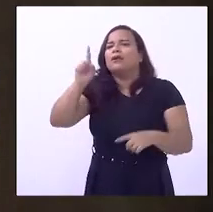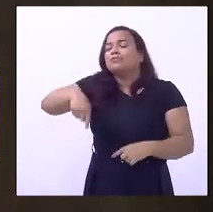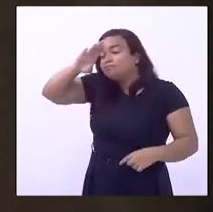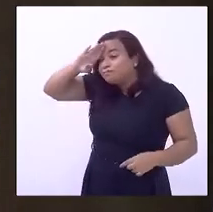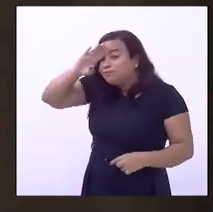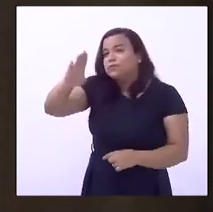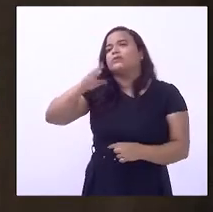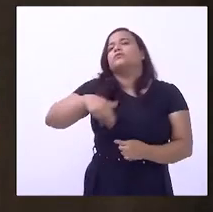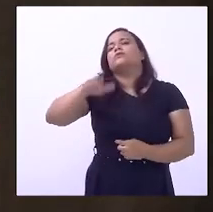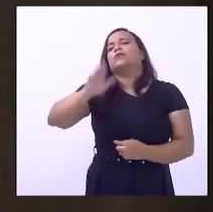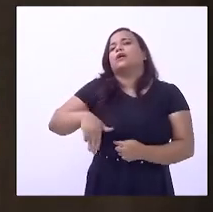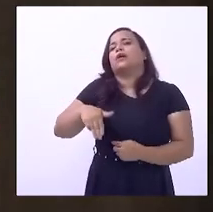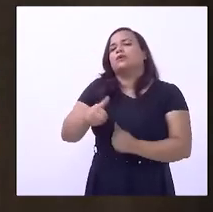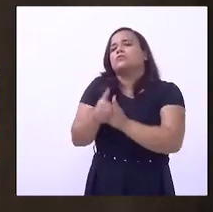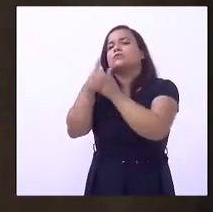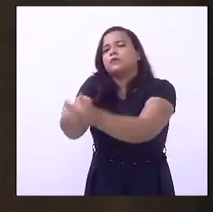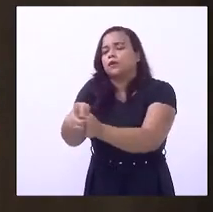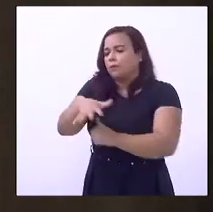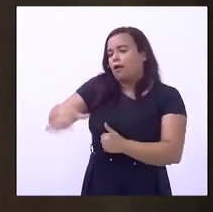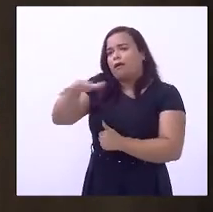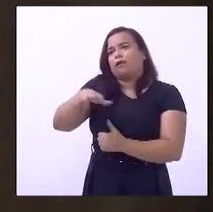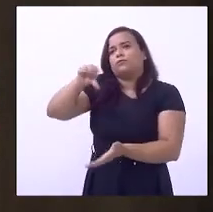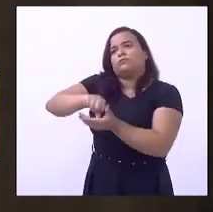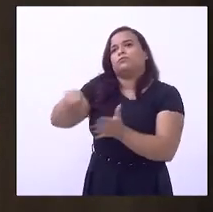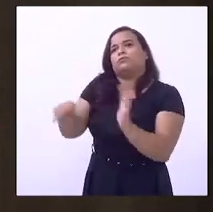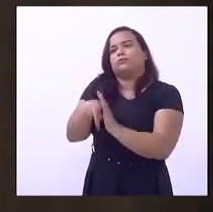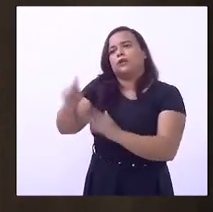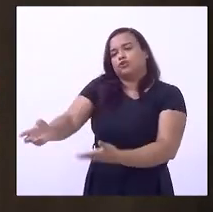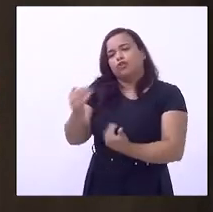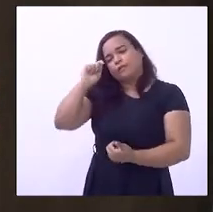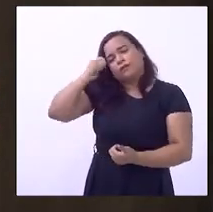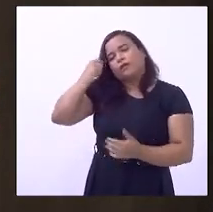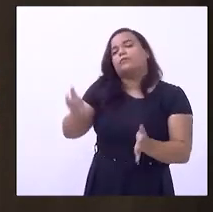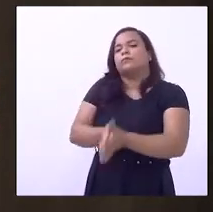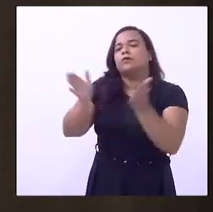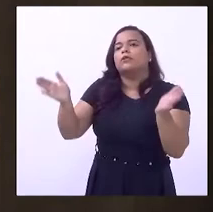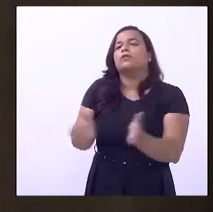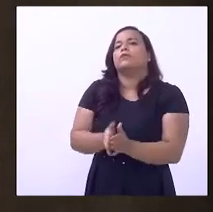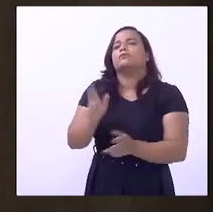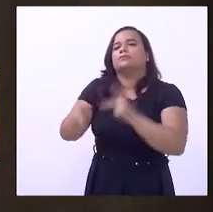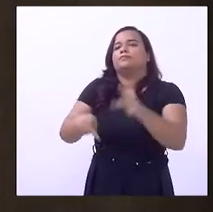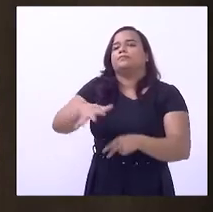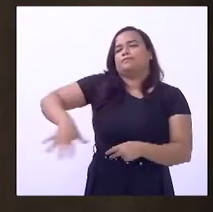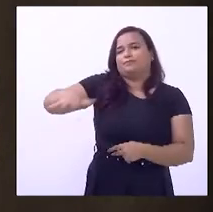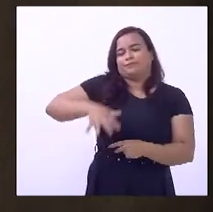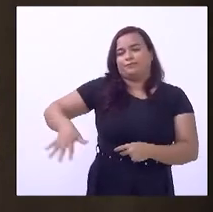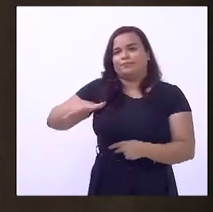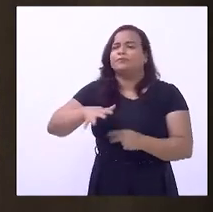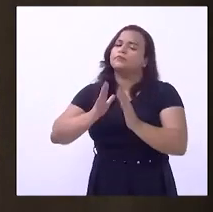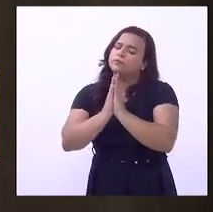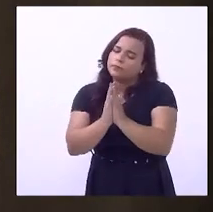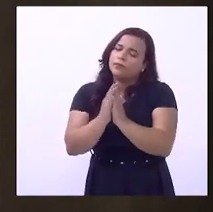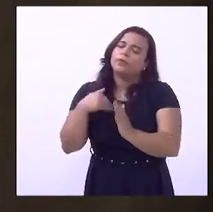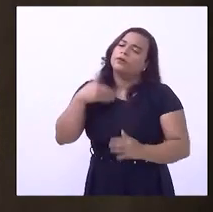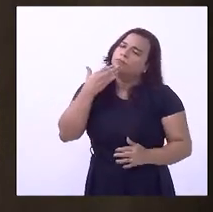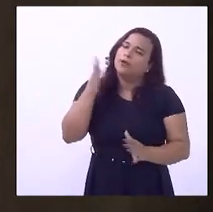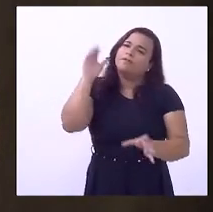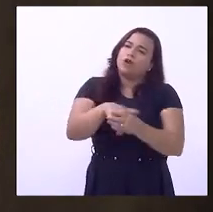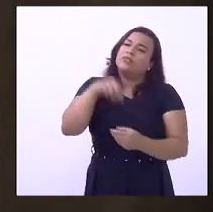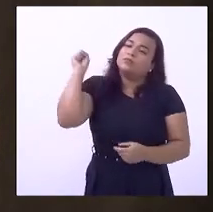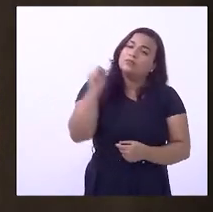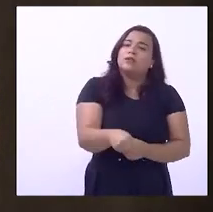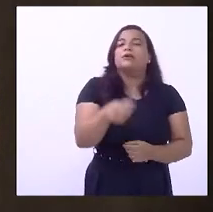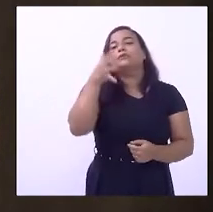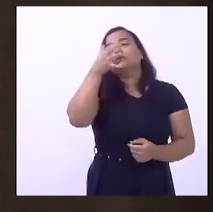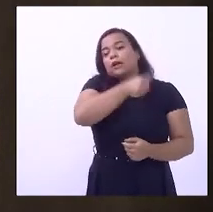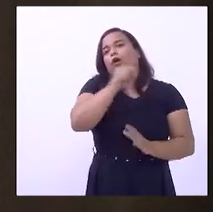especificamente determinados segmentos da sociedade, notadamente a juventude negra, pobre e popular. Portanto, faço um apelo para que votemos sim, para